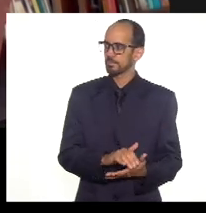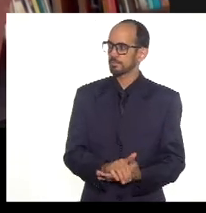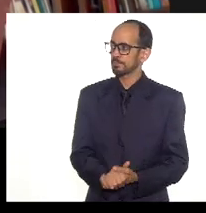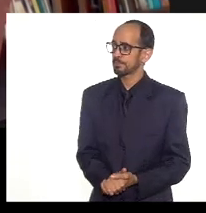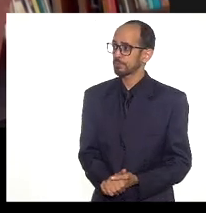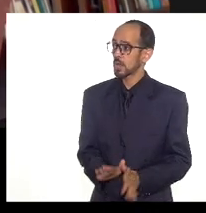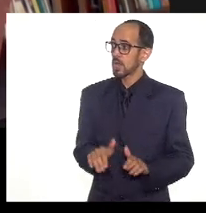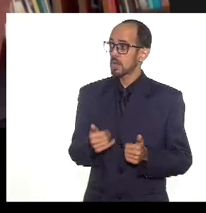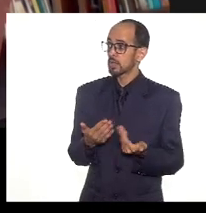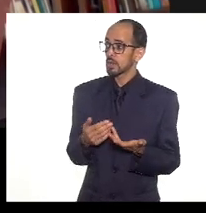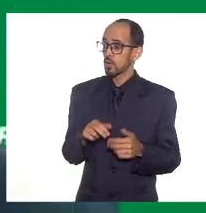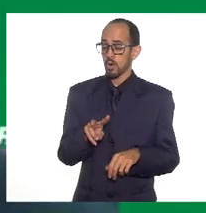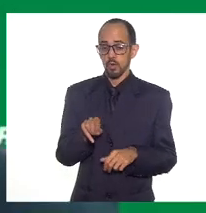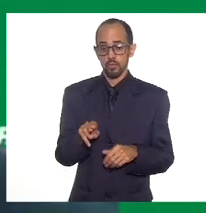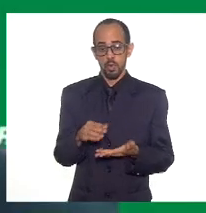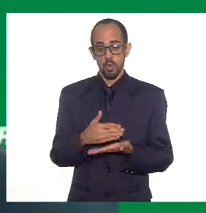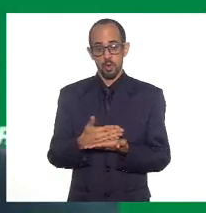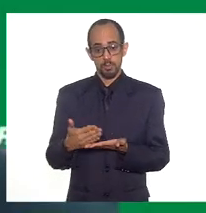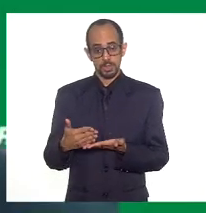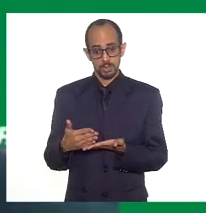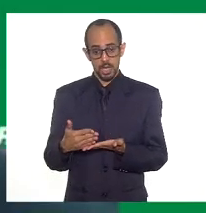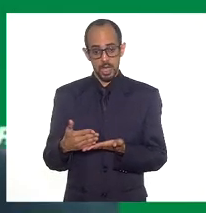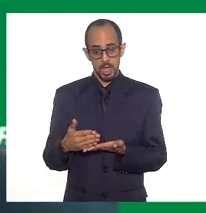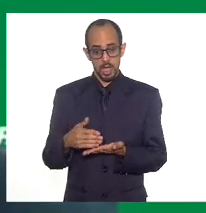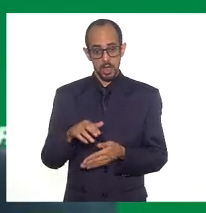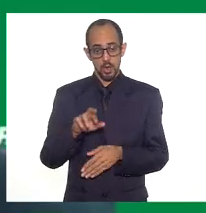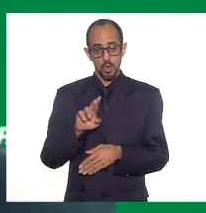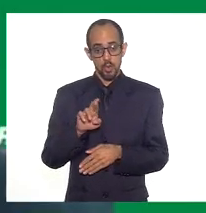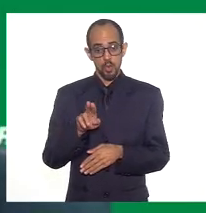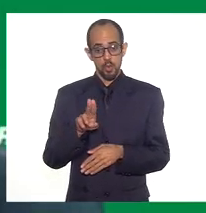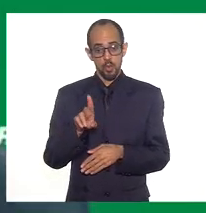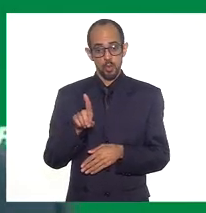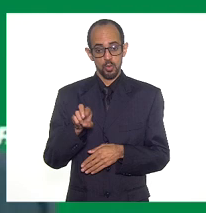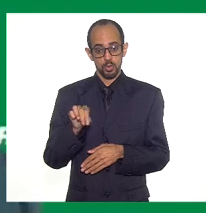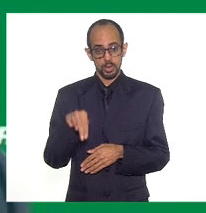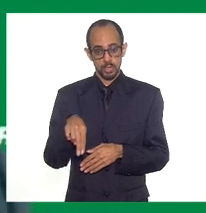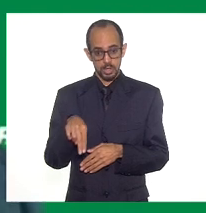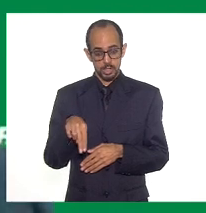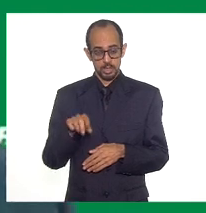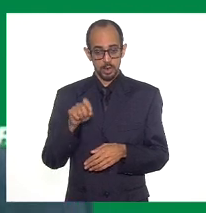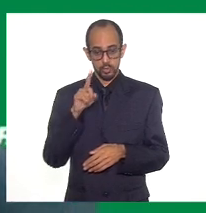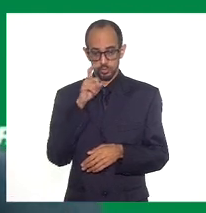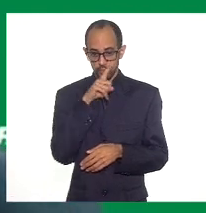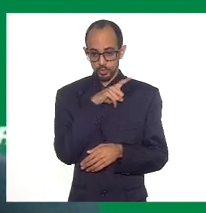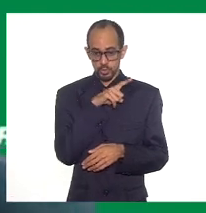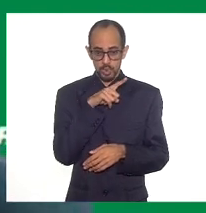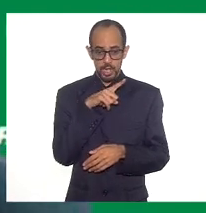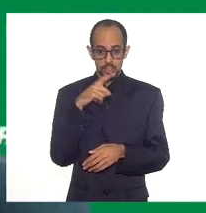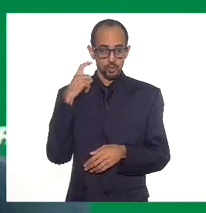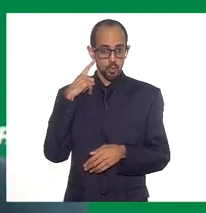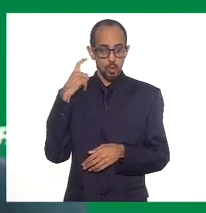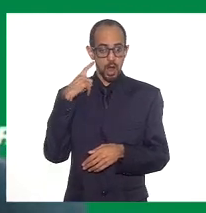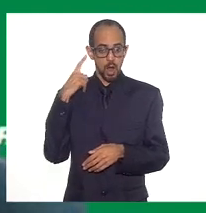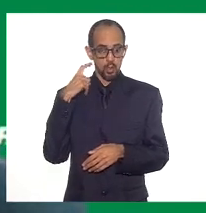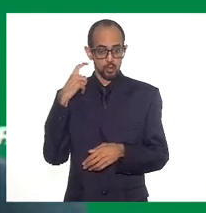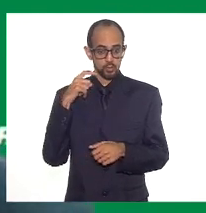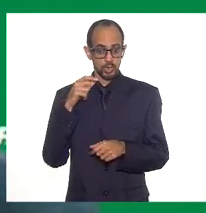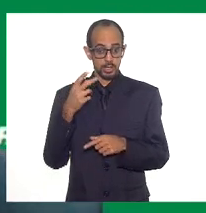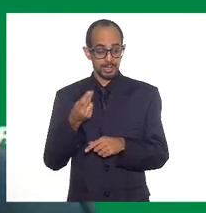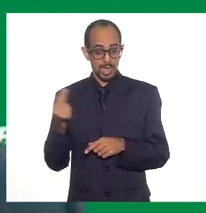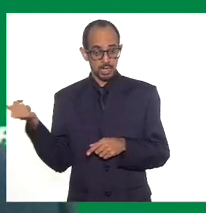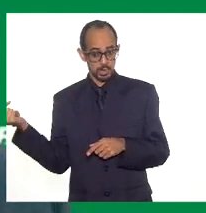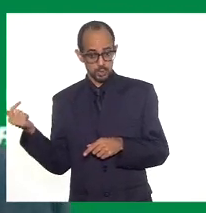vou dar início aqui. O Dan está tendo alguma dificuldade com o áudio da reunião. Então, ele saiu por um